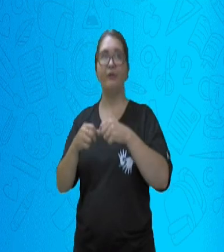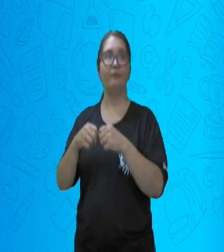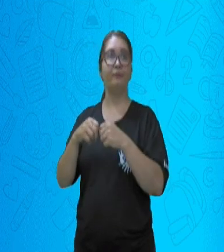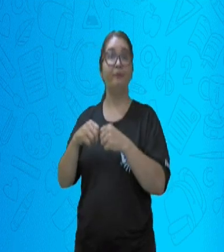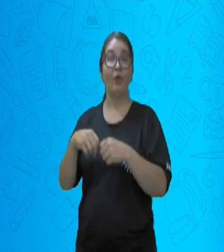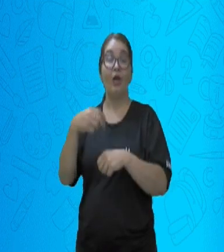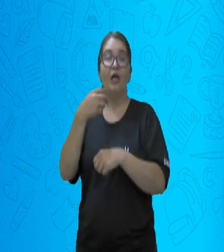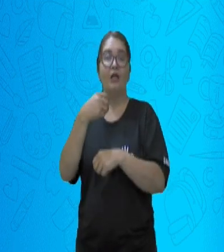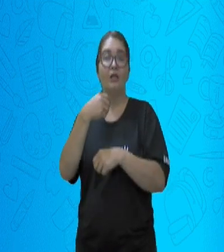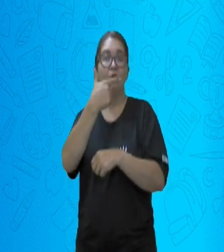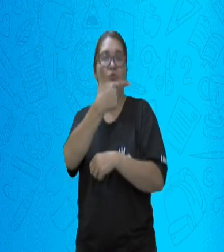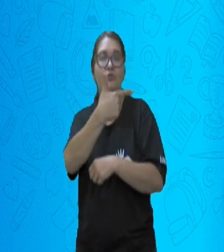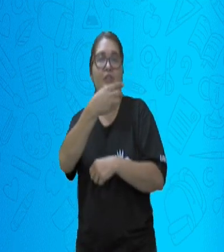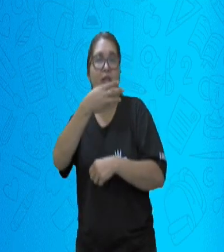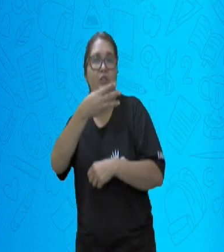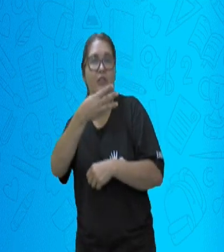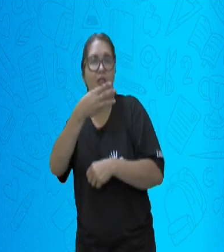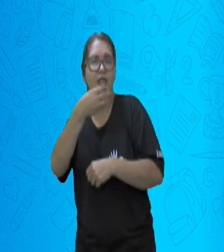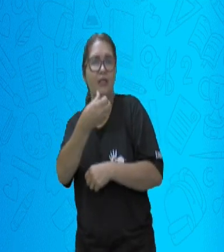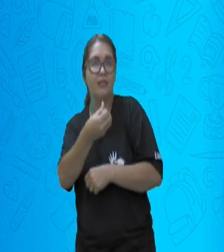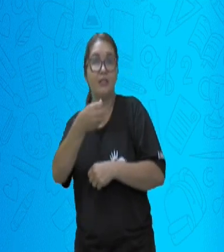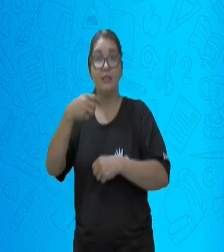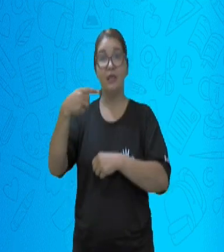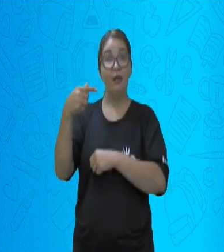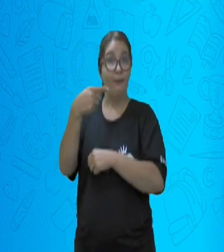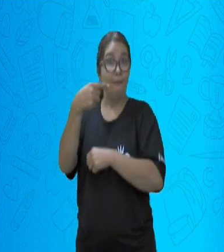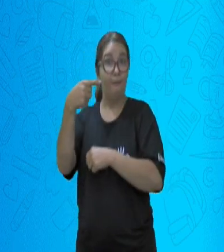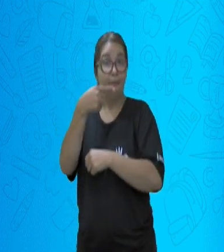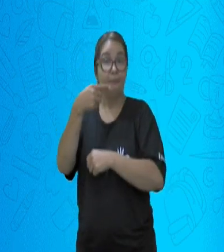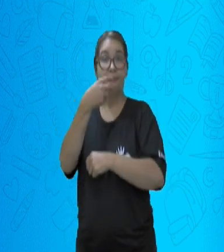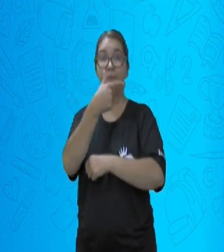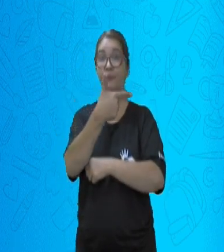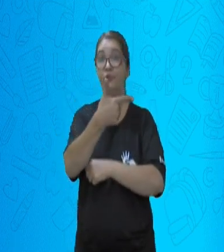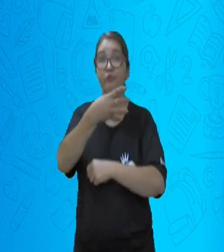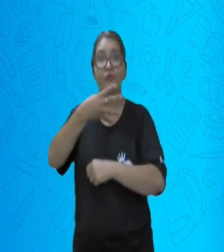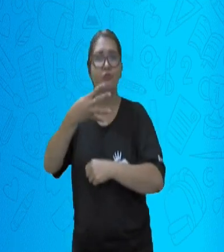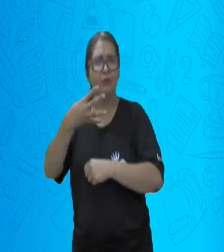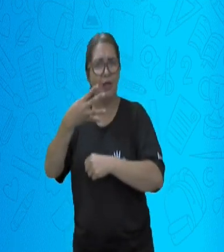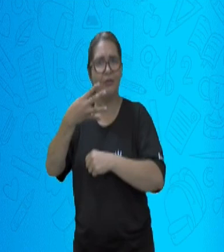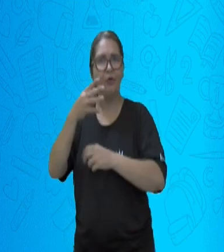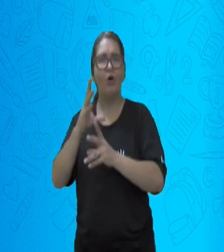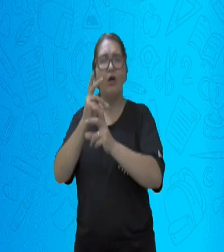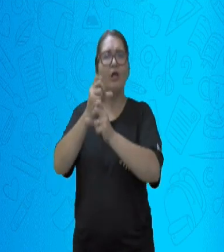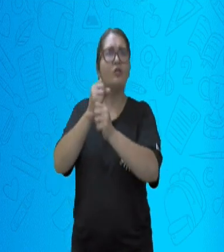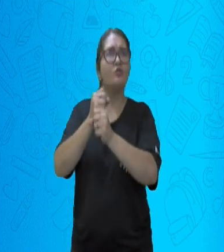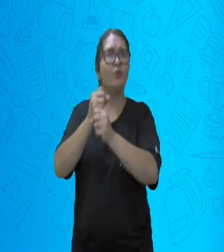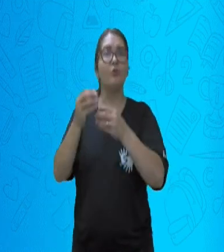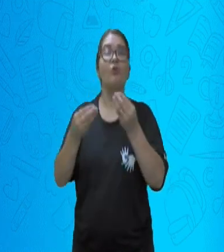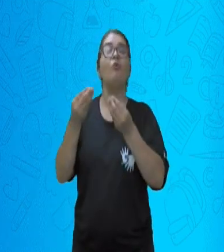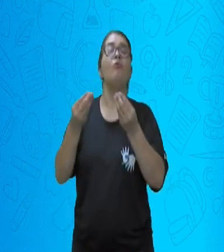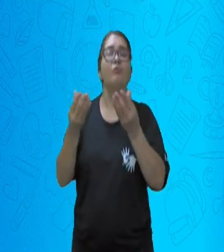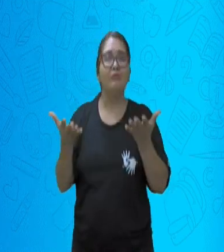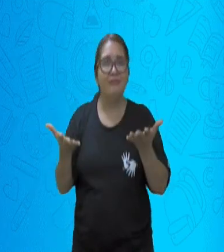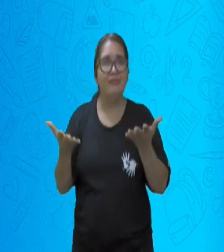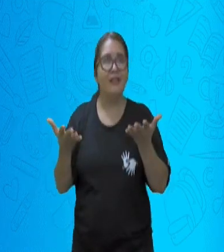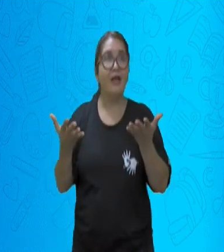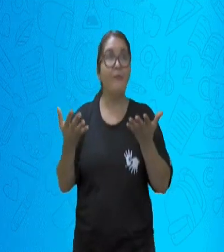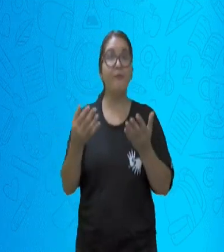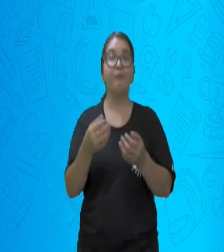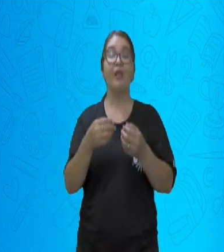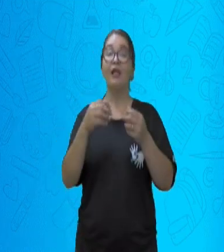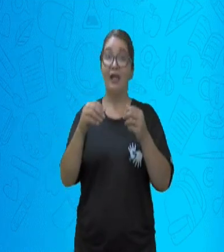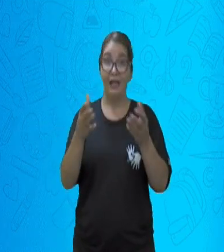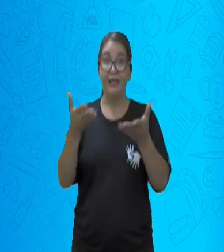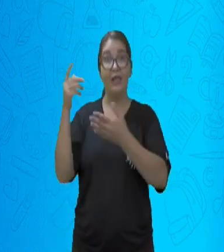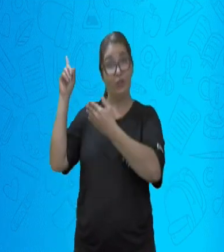236 menos 124. Aqui nós temos três ordens, né?